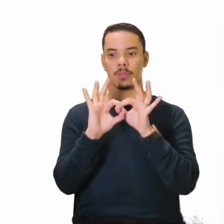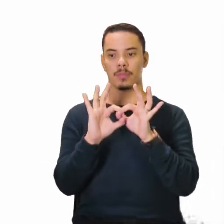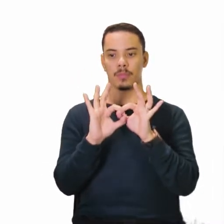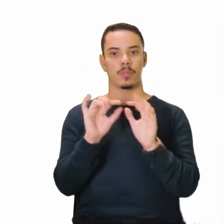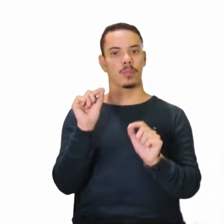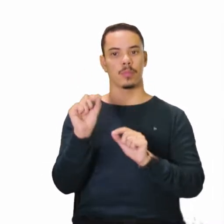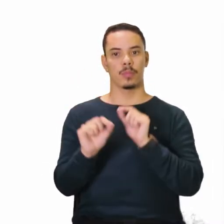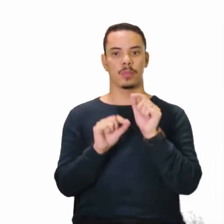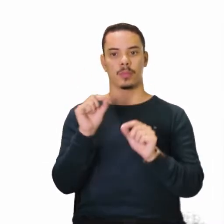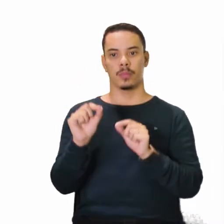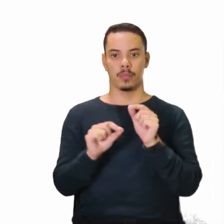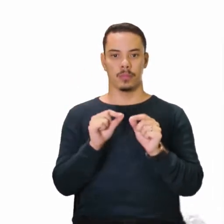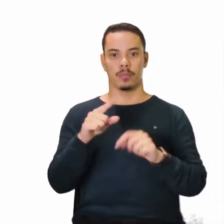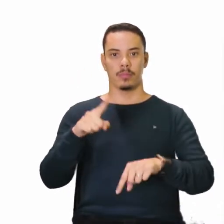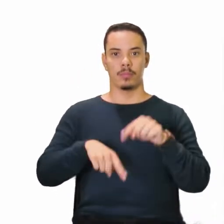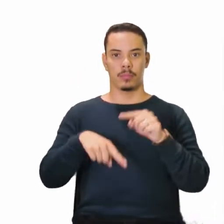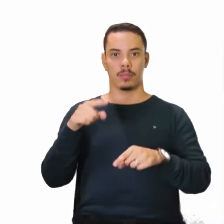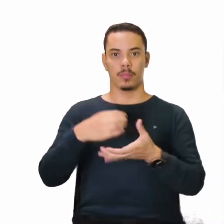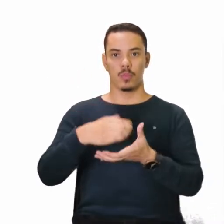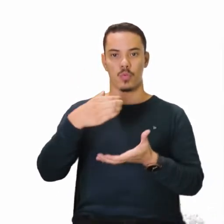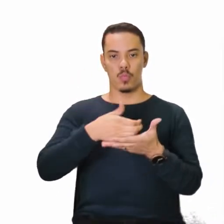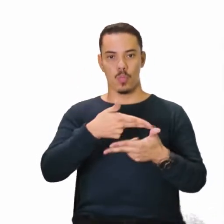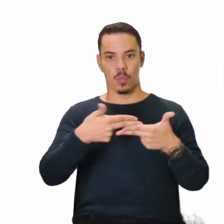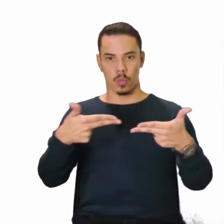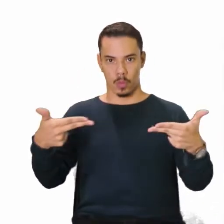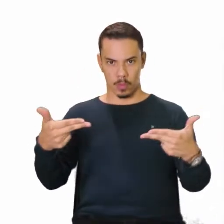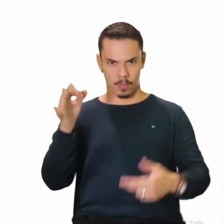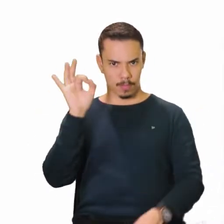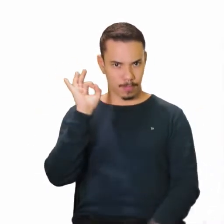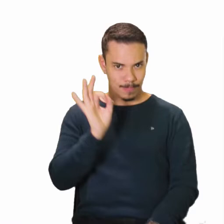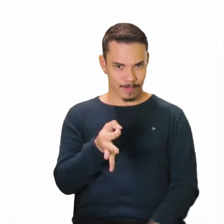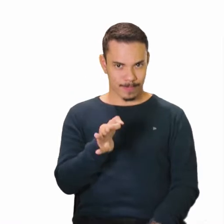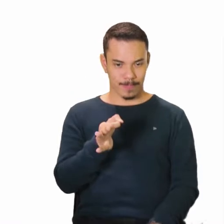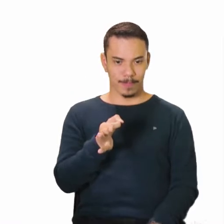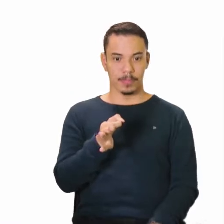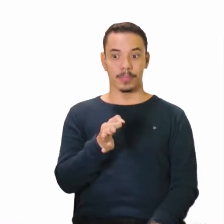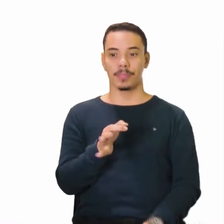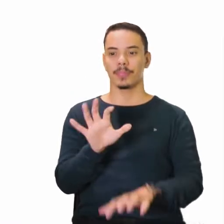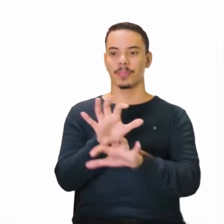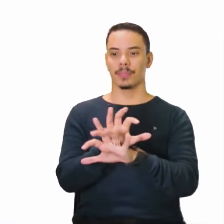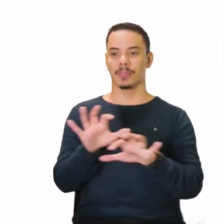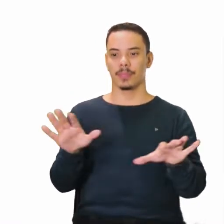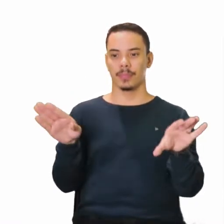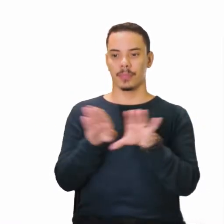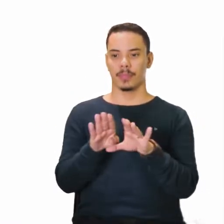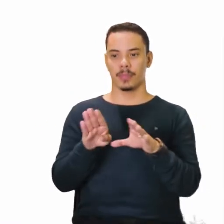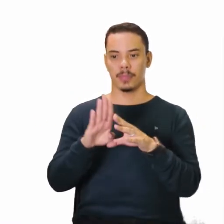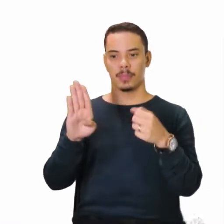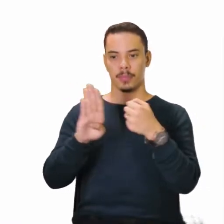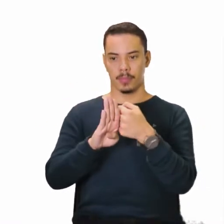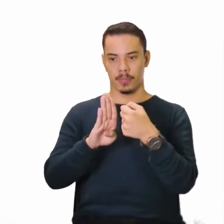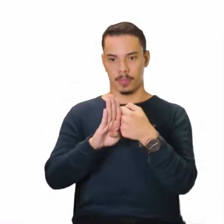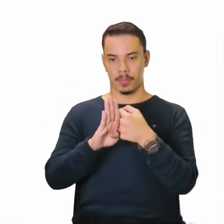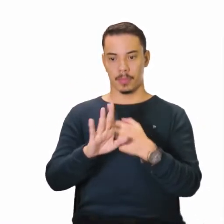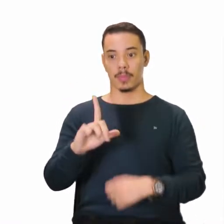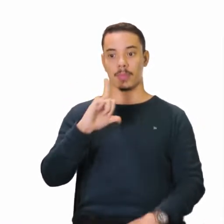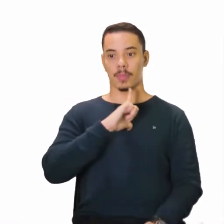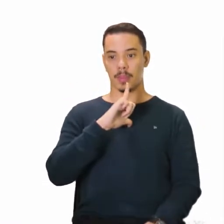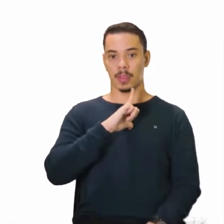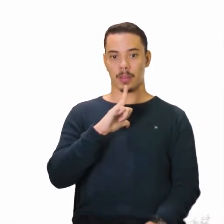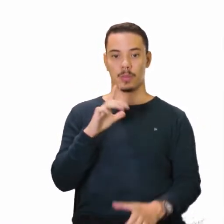caracterizando louça. Belezinha? Assim como o substantivo tem